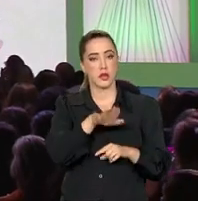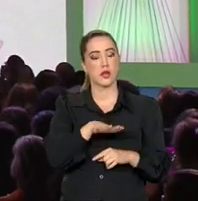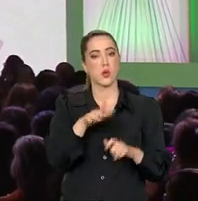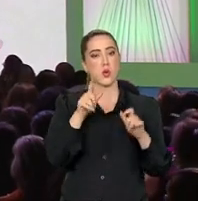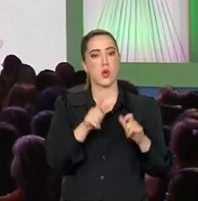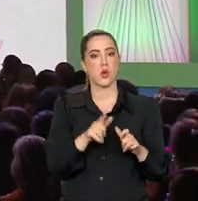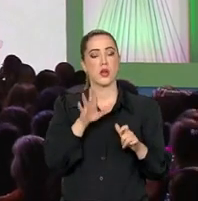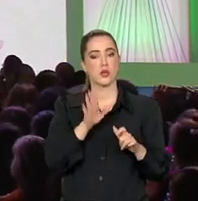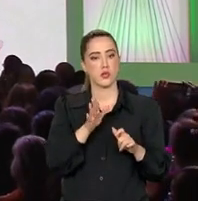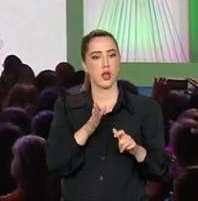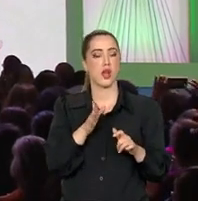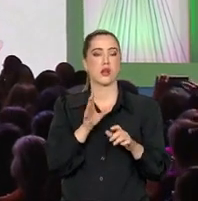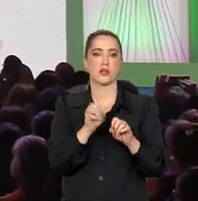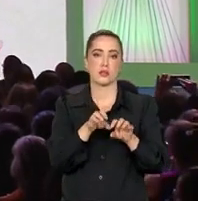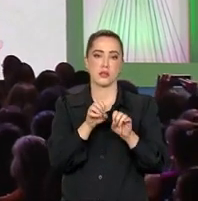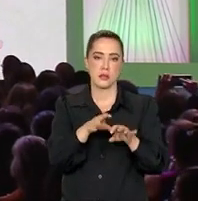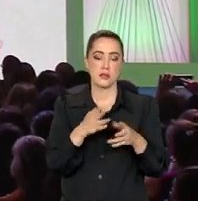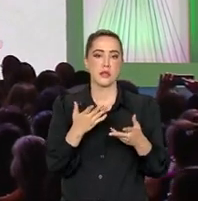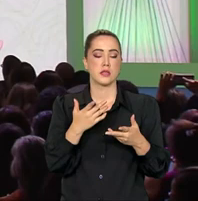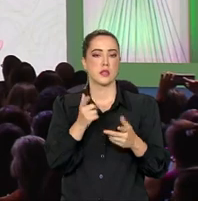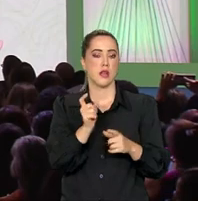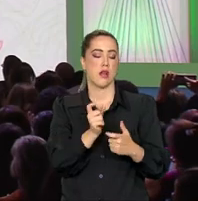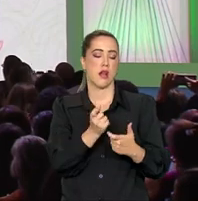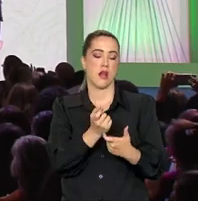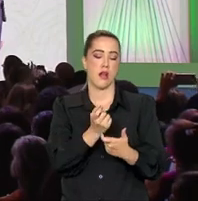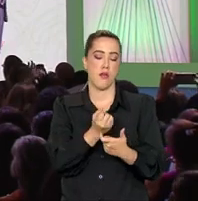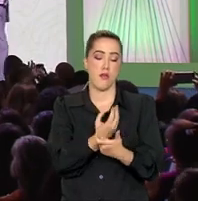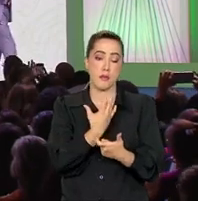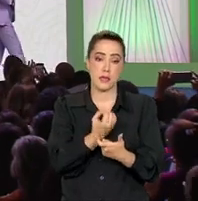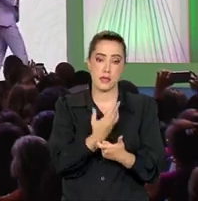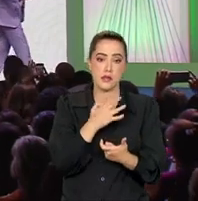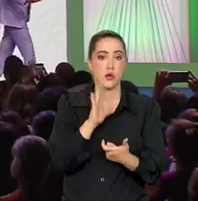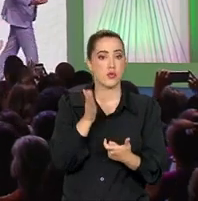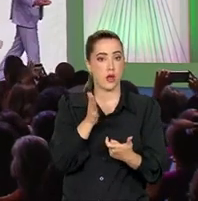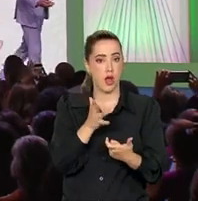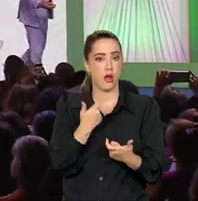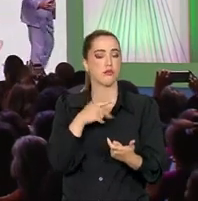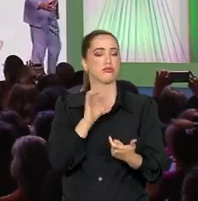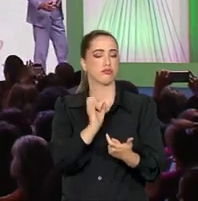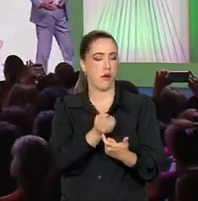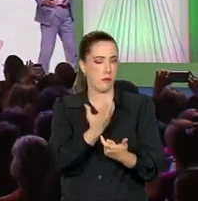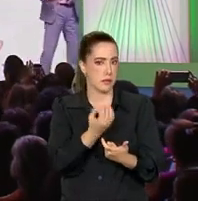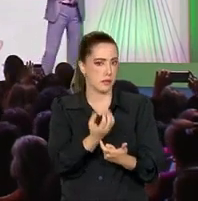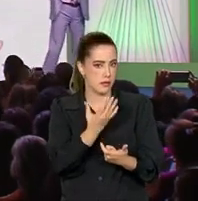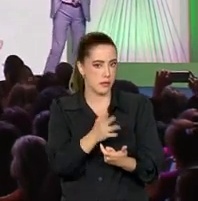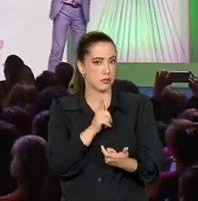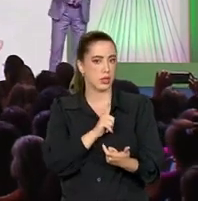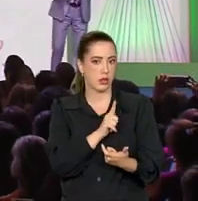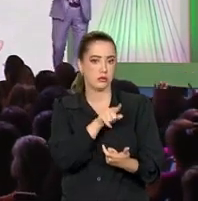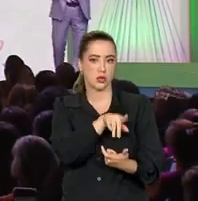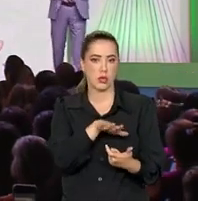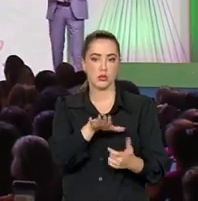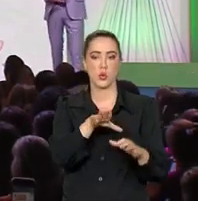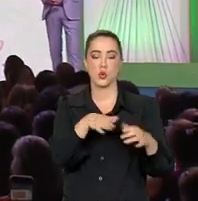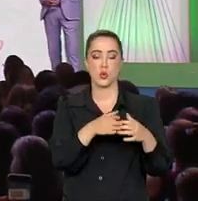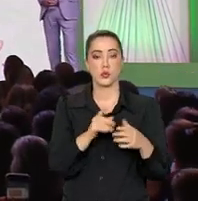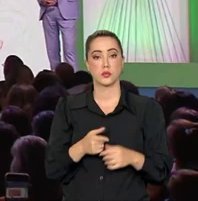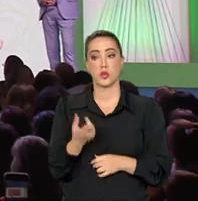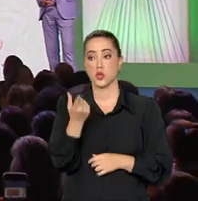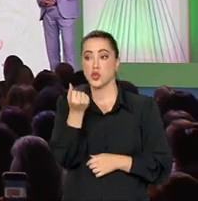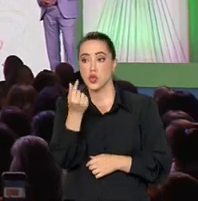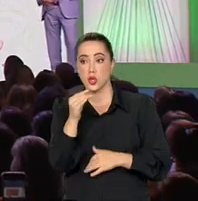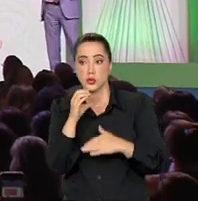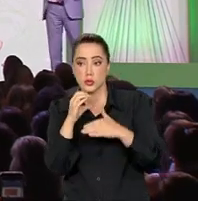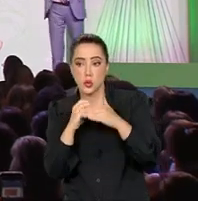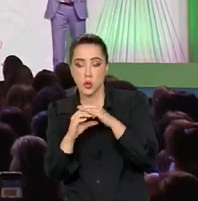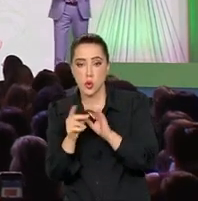só para alfabetização. Né? Criou uma estrutura para isso. Né? Então, ele tem uma equipe só para isso, que prioriza no orçamento dele, do